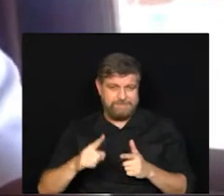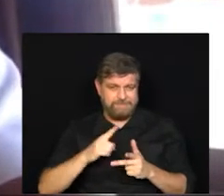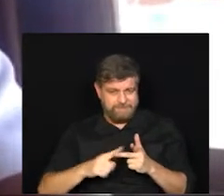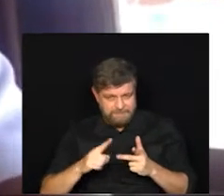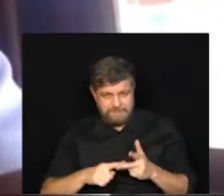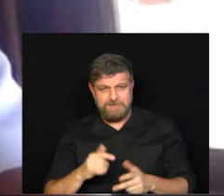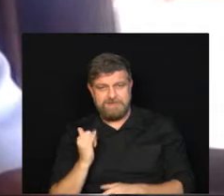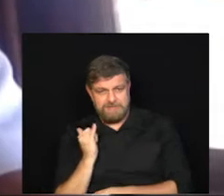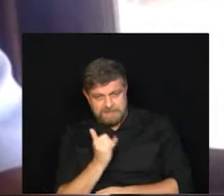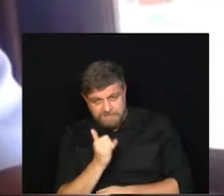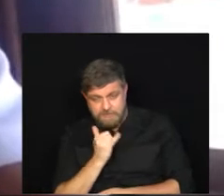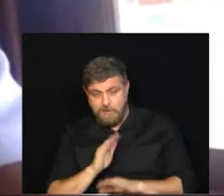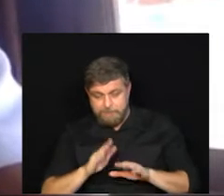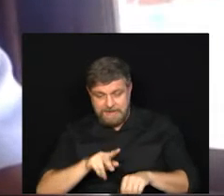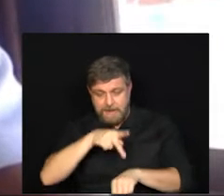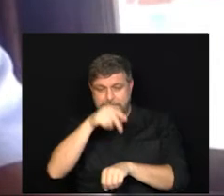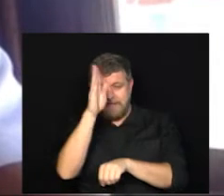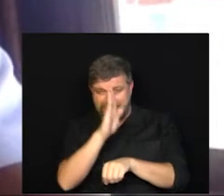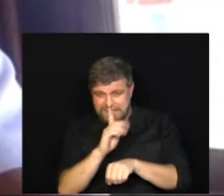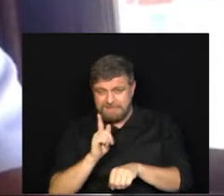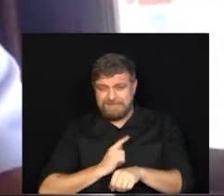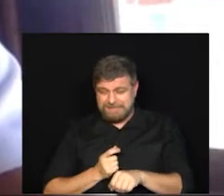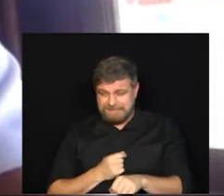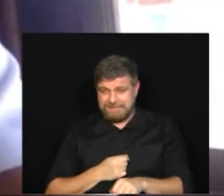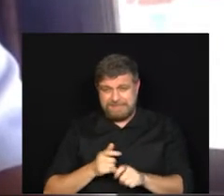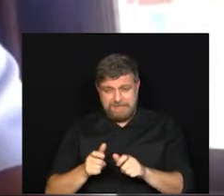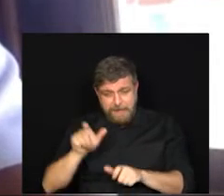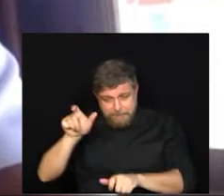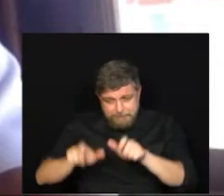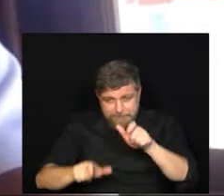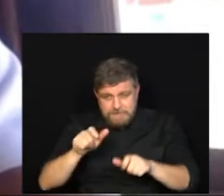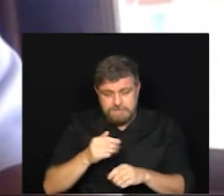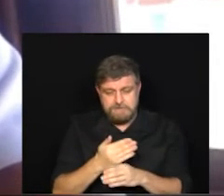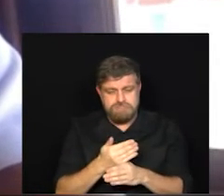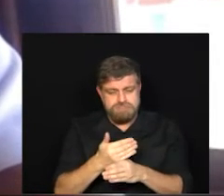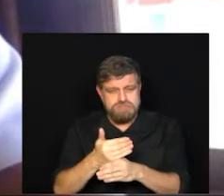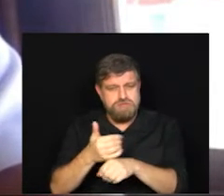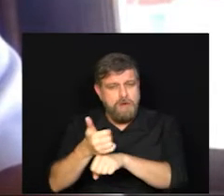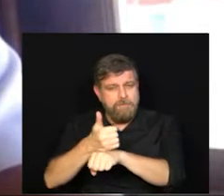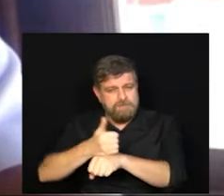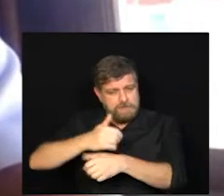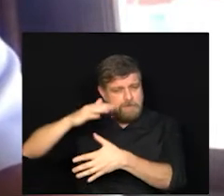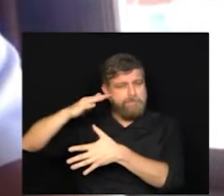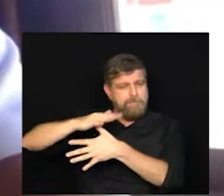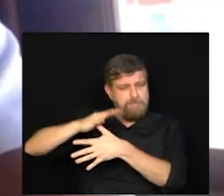das ajudas, tudo, mas o país tem muitas pessoas que velejam bem.